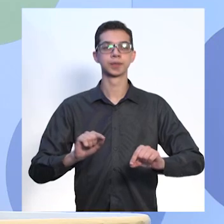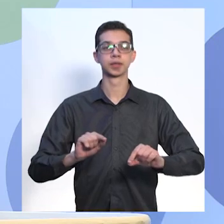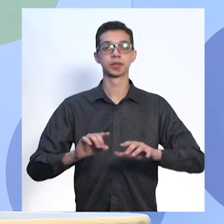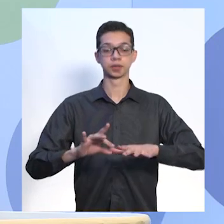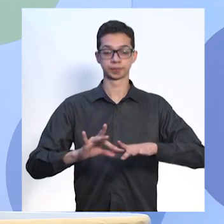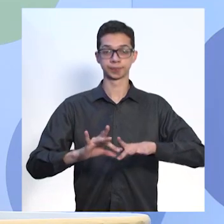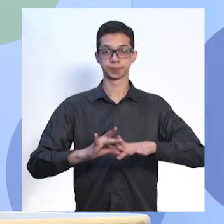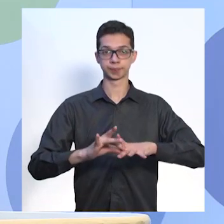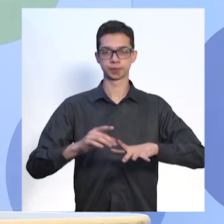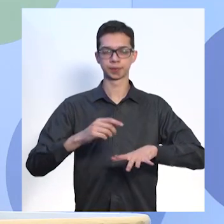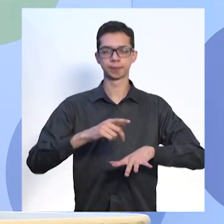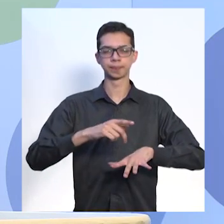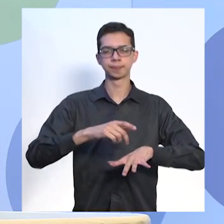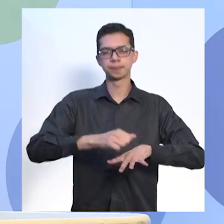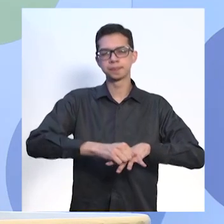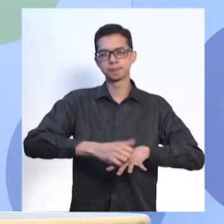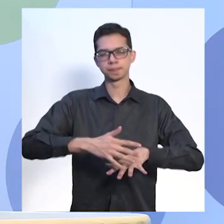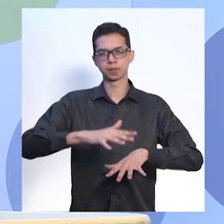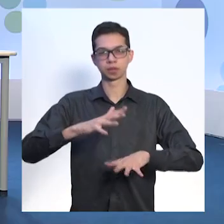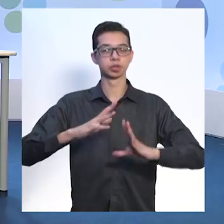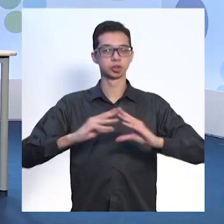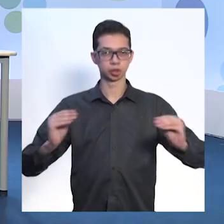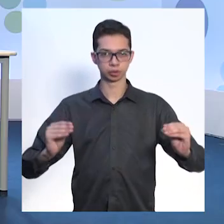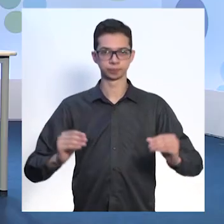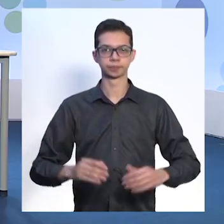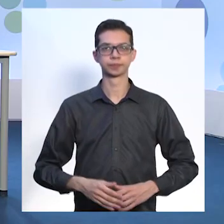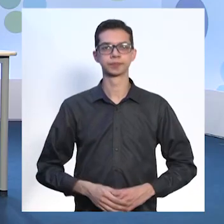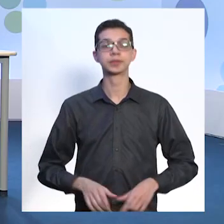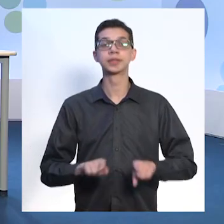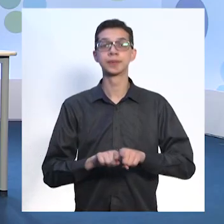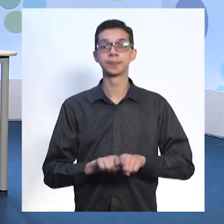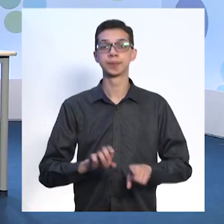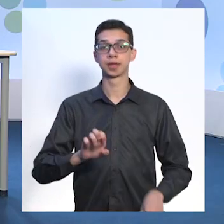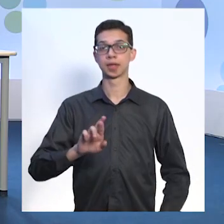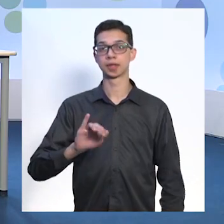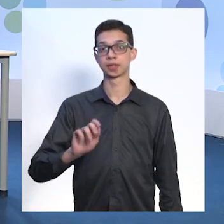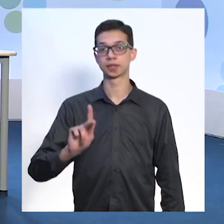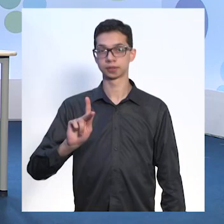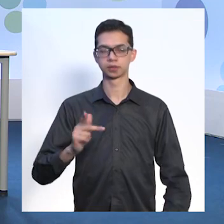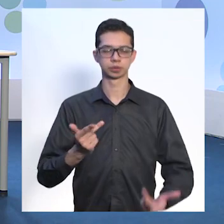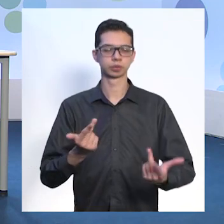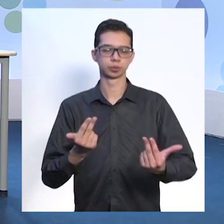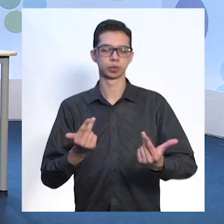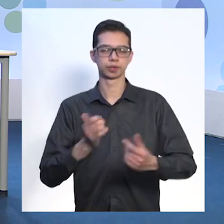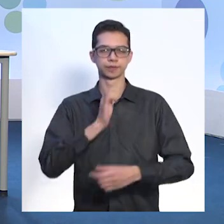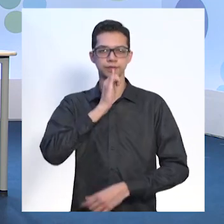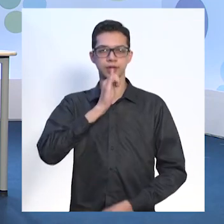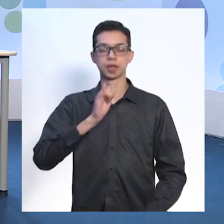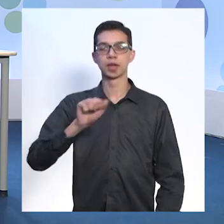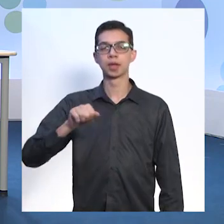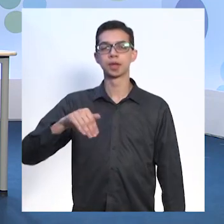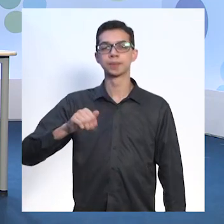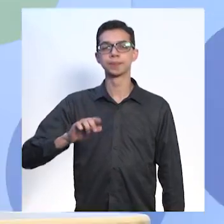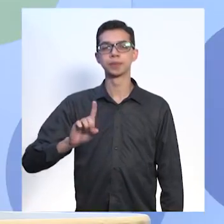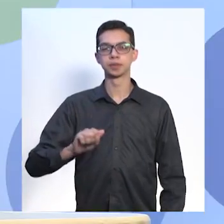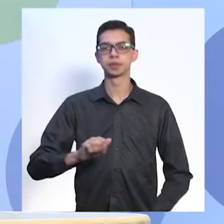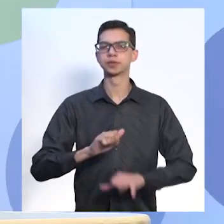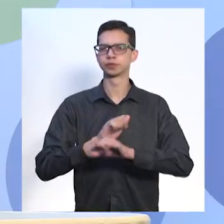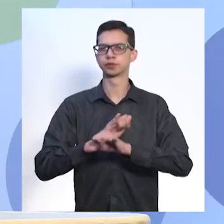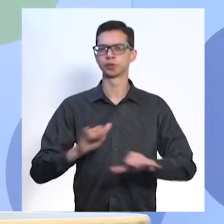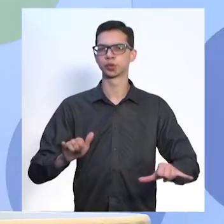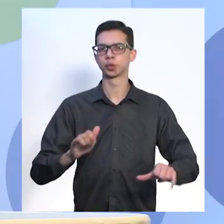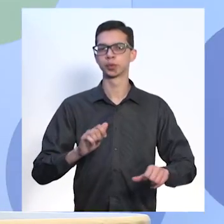É que eu vi. Eric também, anel de pérola, some de repente. Alguns, acho que eu vi a Amanda. A Amanda até colocou, ela não